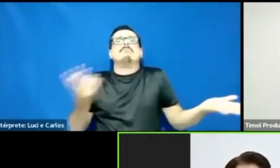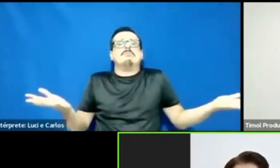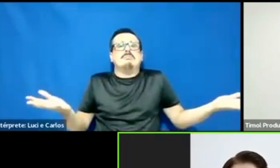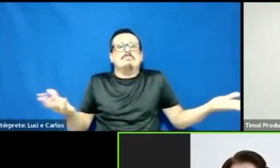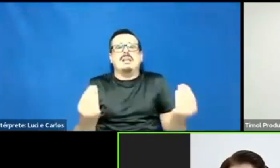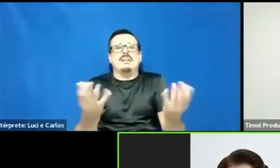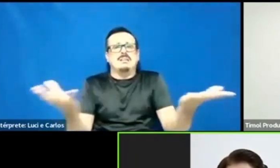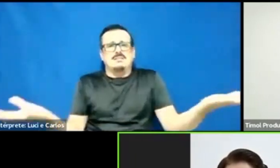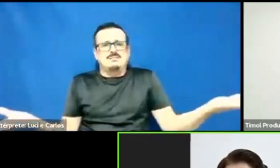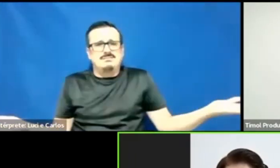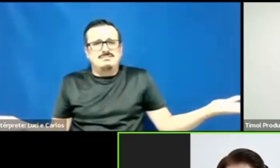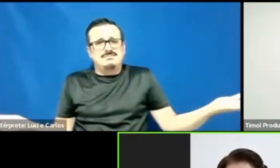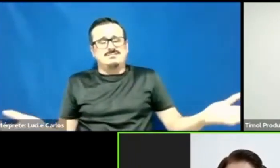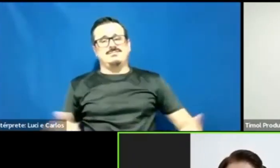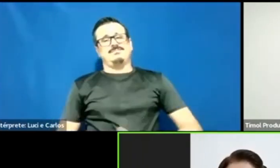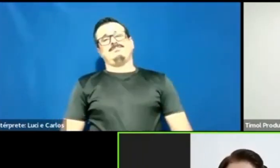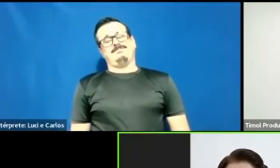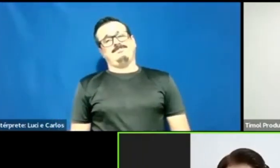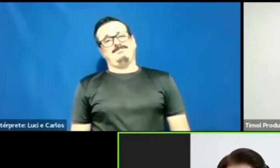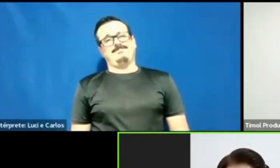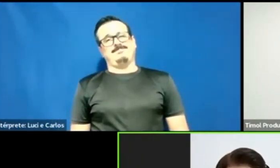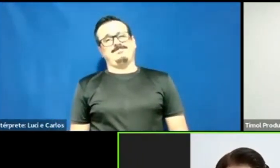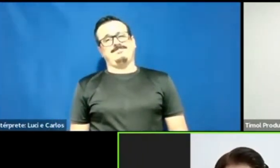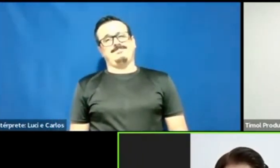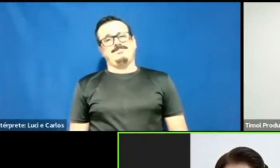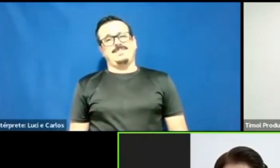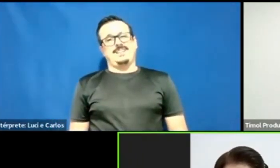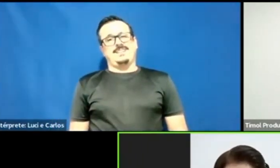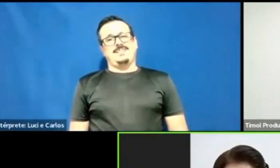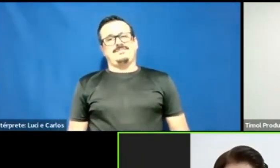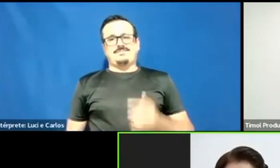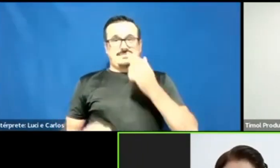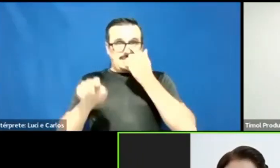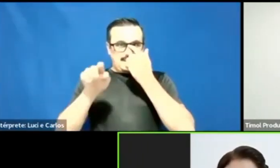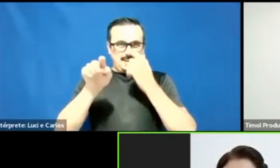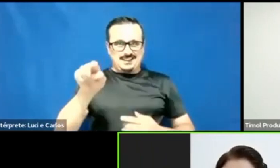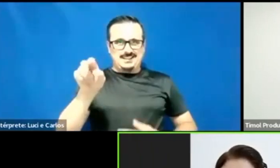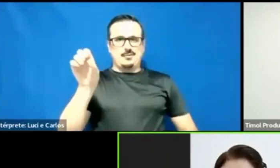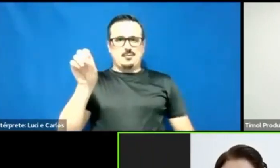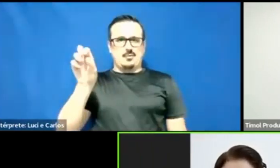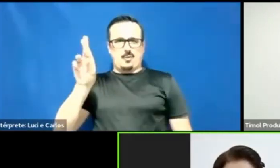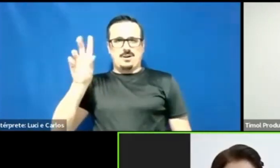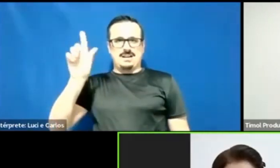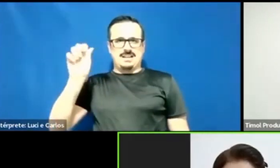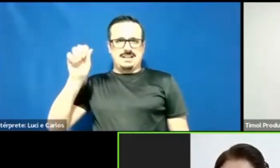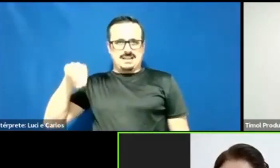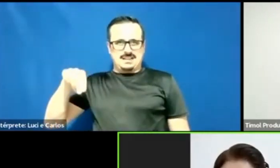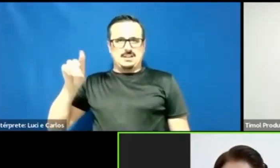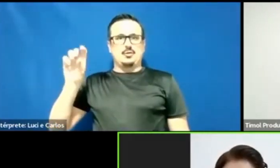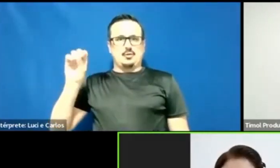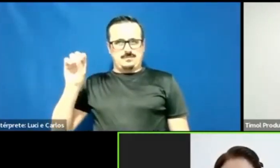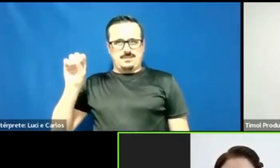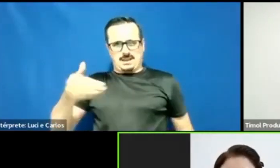Então, assim, senhor Carlos, quando o senhor Orlando me fez o convite, eu fiquei assim, achando até que